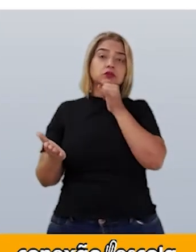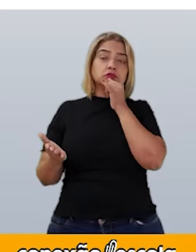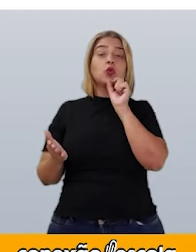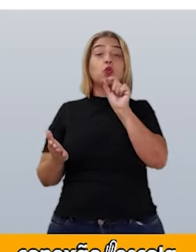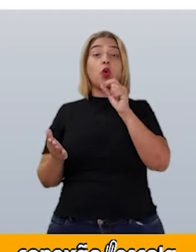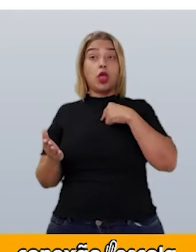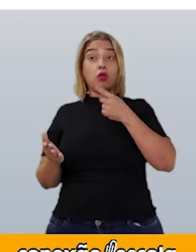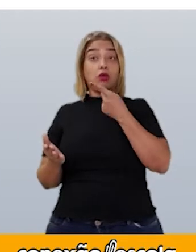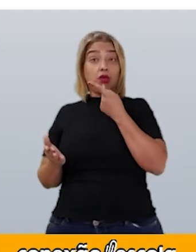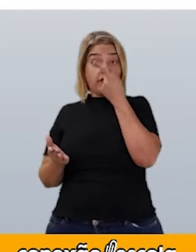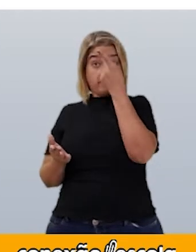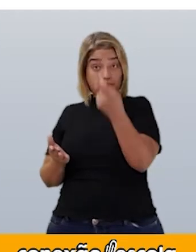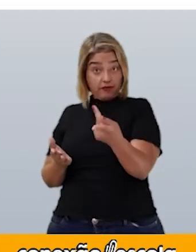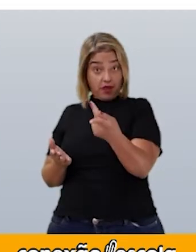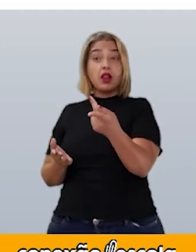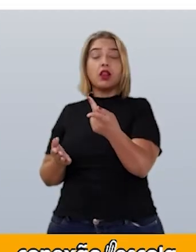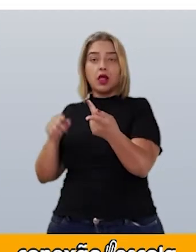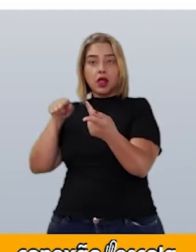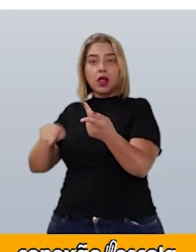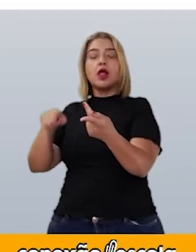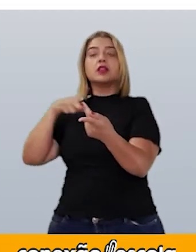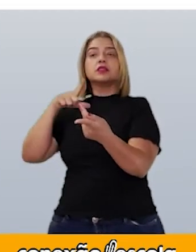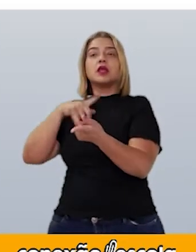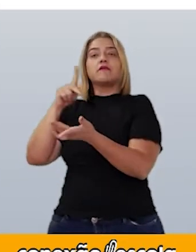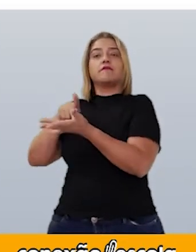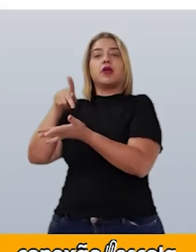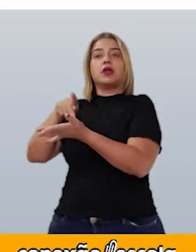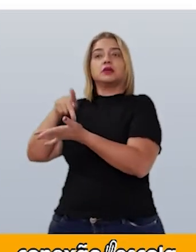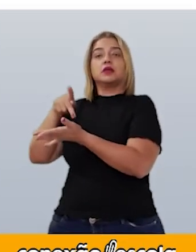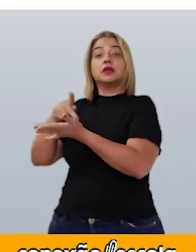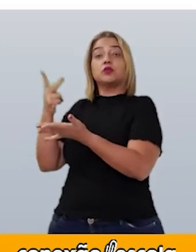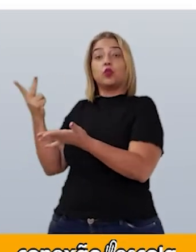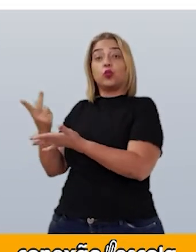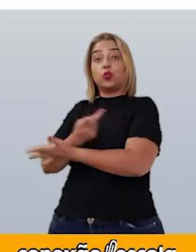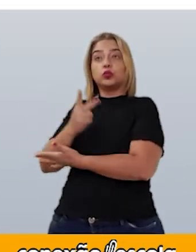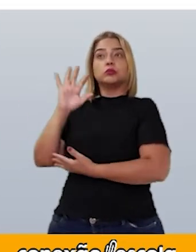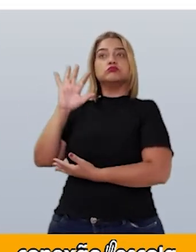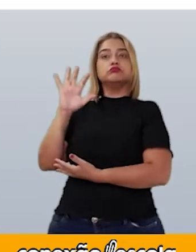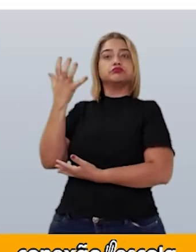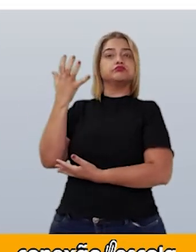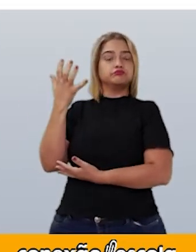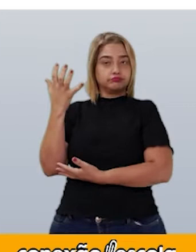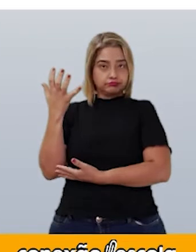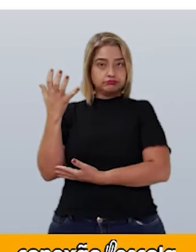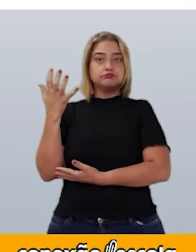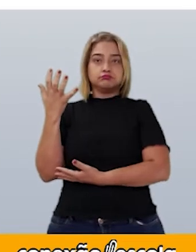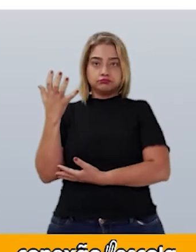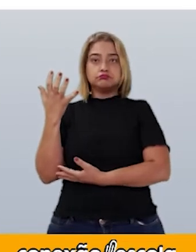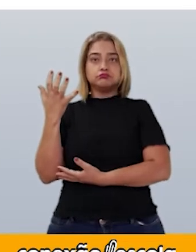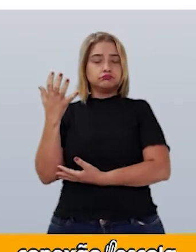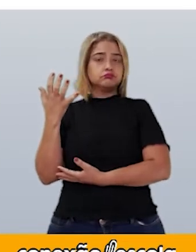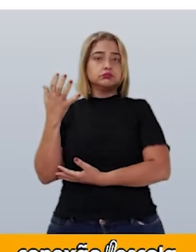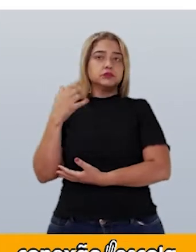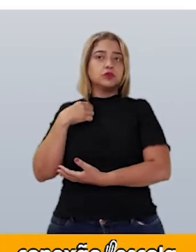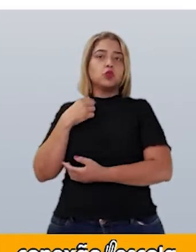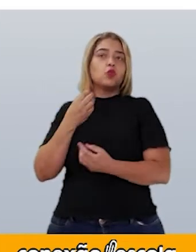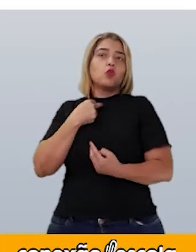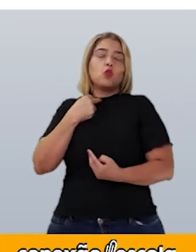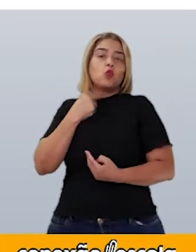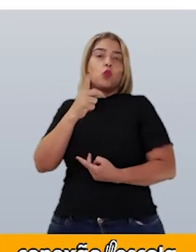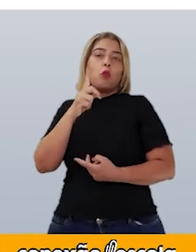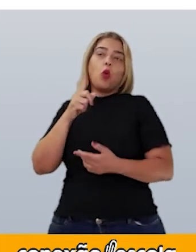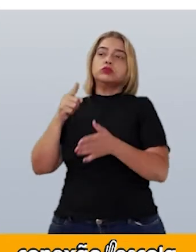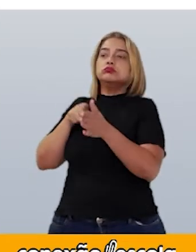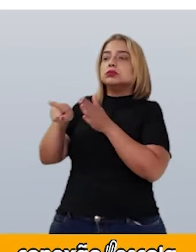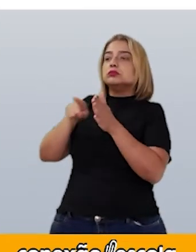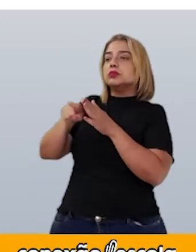que falamos, que apresenta veracidade, verdade, uma ação que é inquestionável.